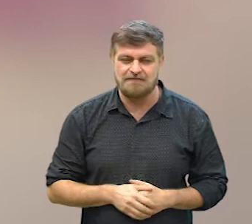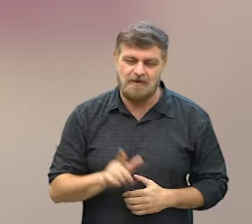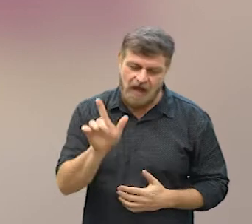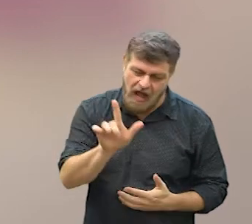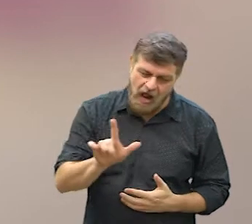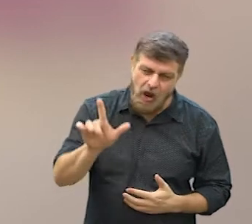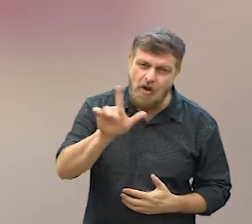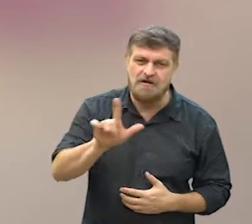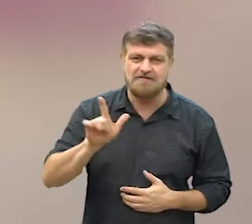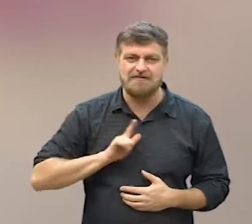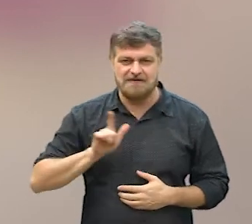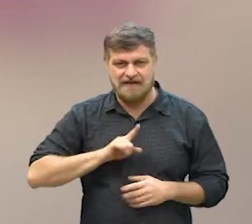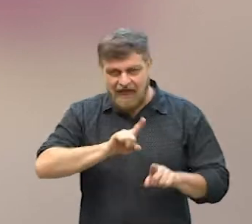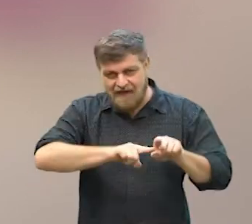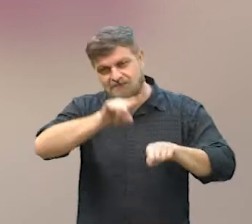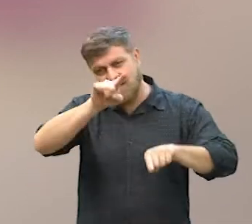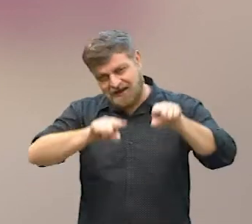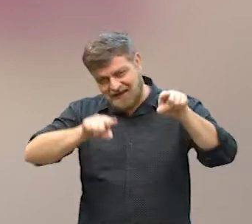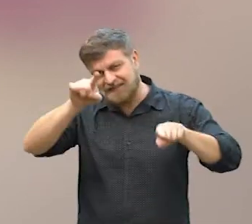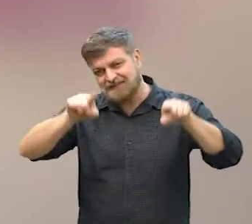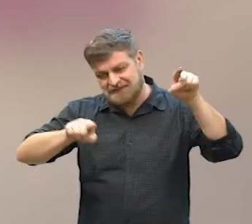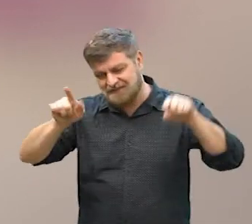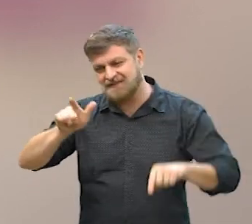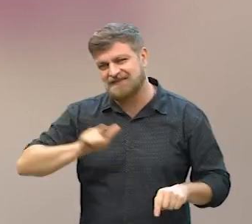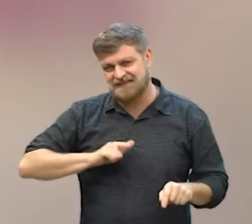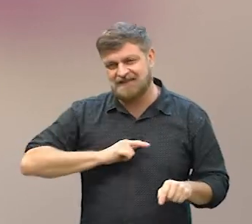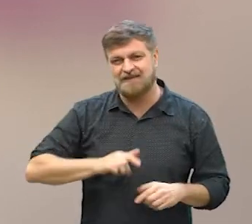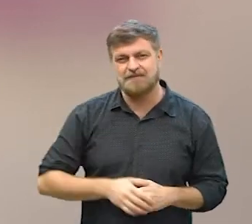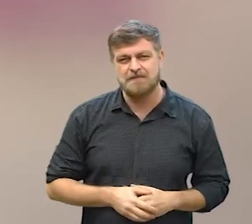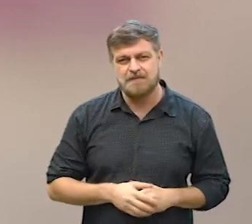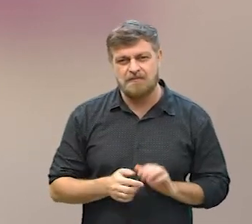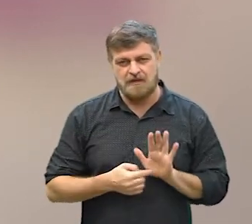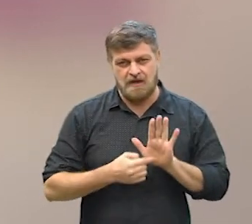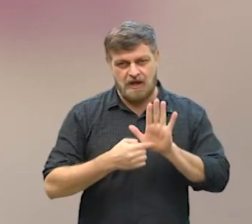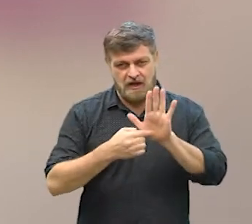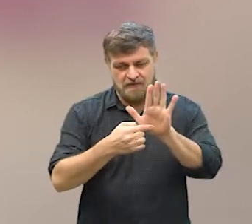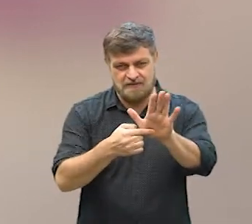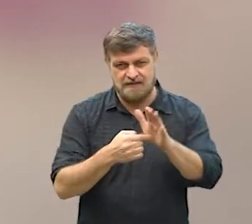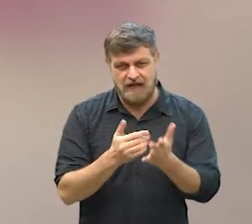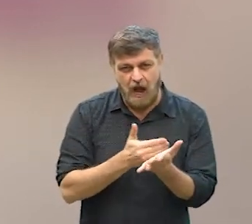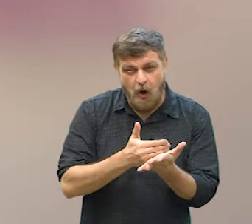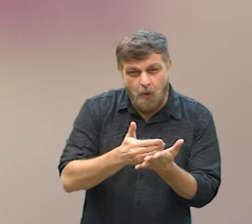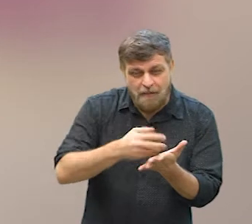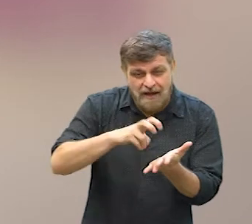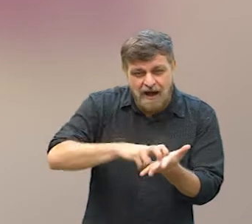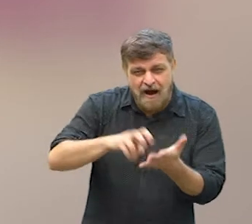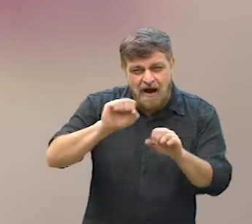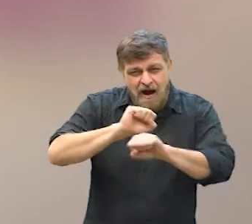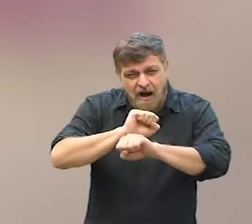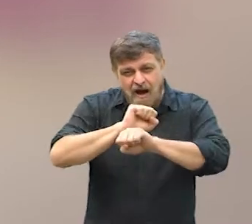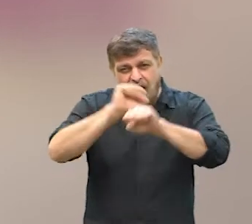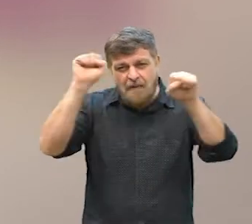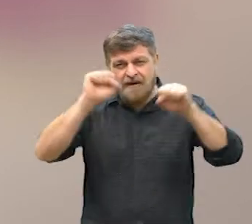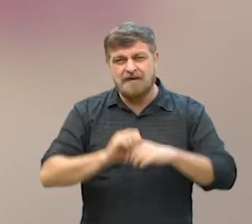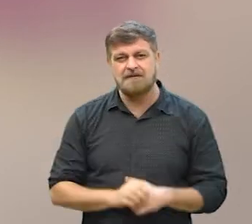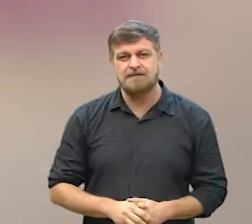Lógico, trazendo algumas variedades, mas eu vou trazer para vocês. No início da manhã, não